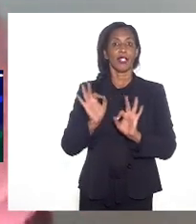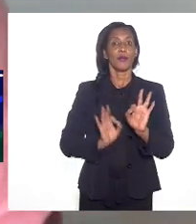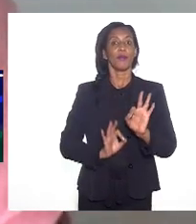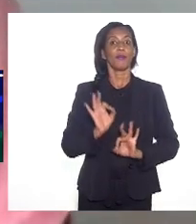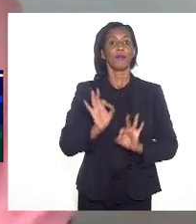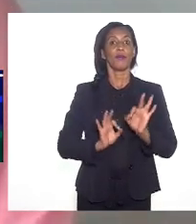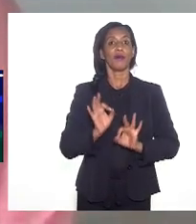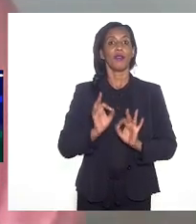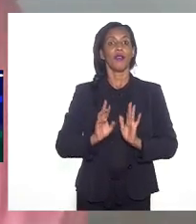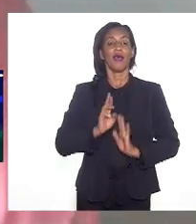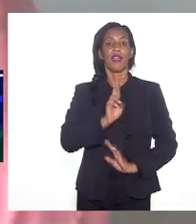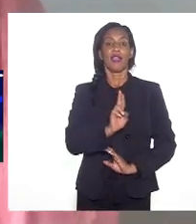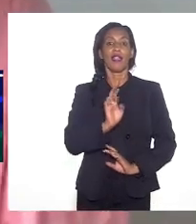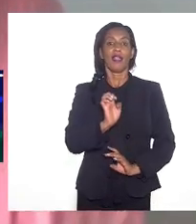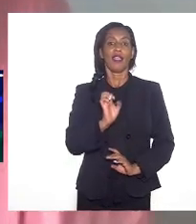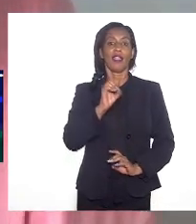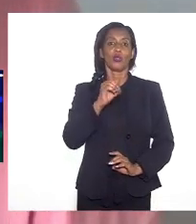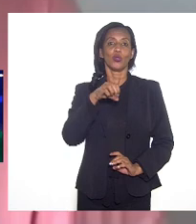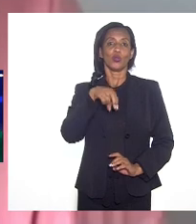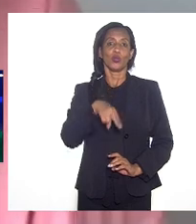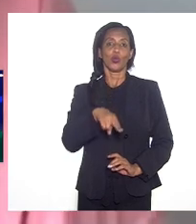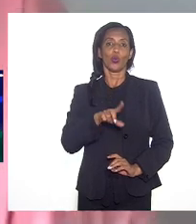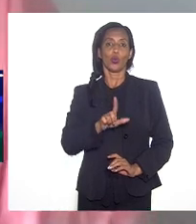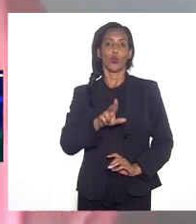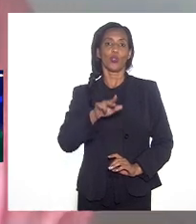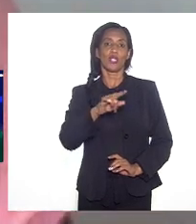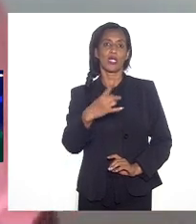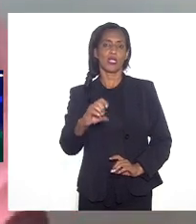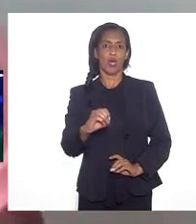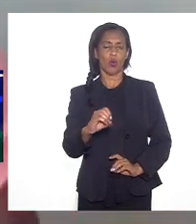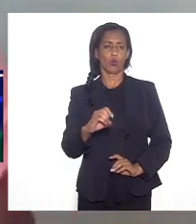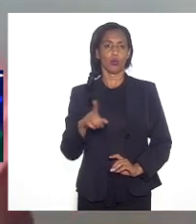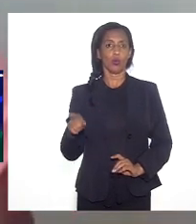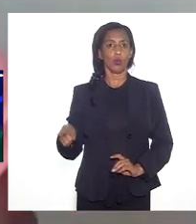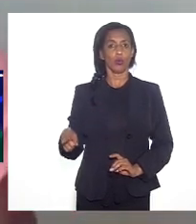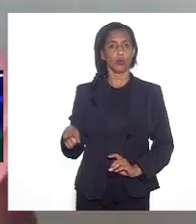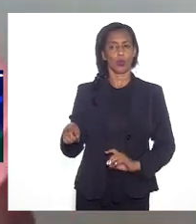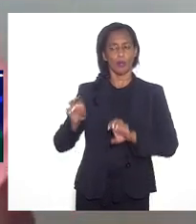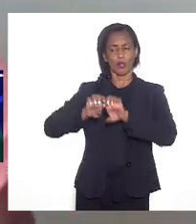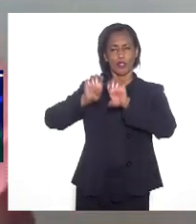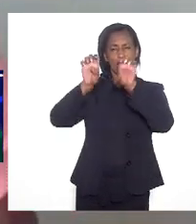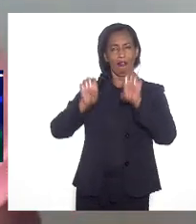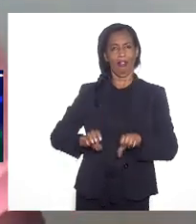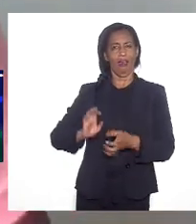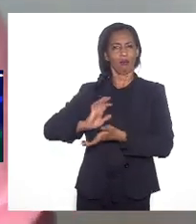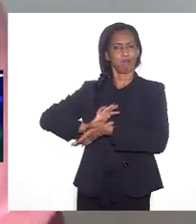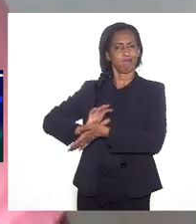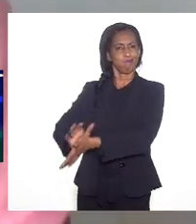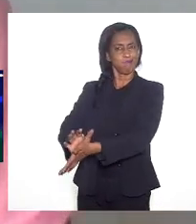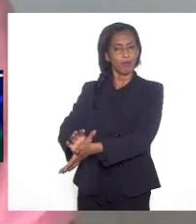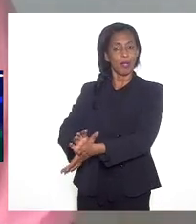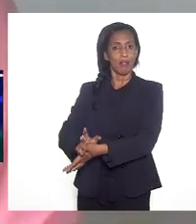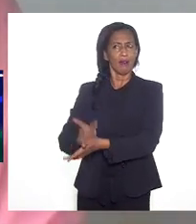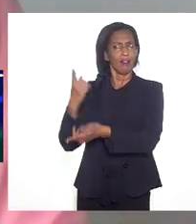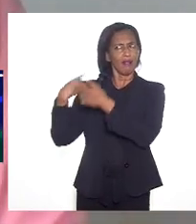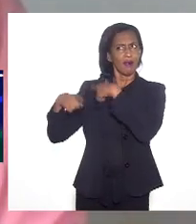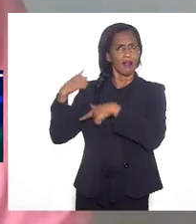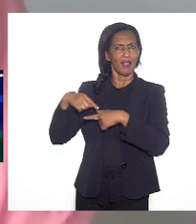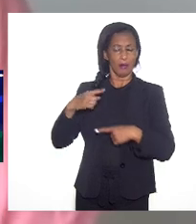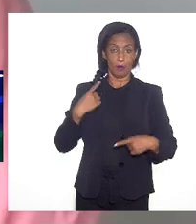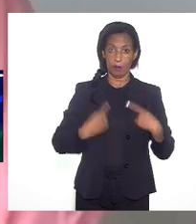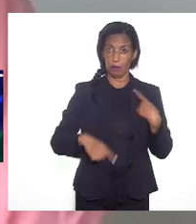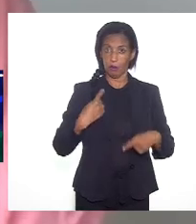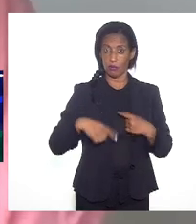de resolução sobre o combate do racismo estrutural. Naquela época, a gente travou um debate